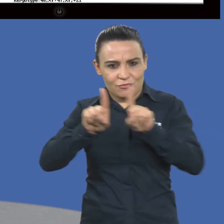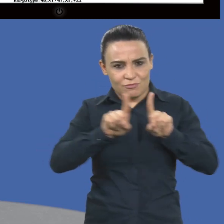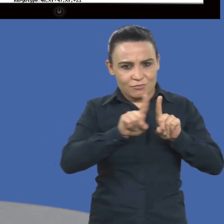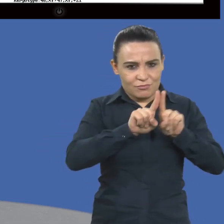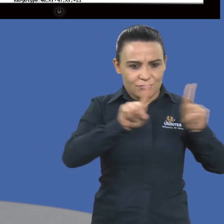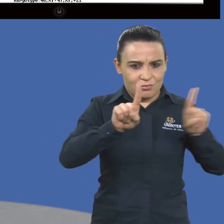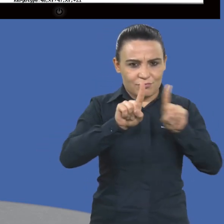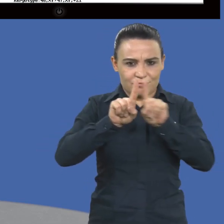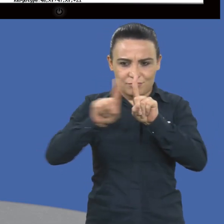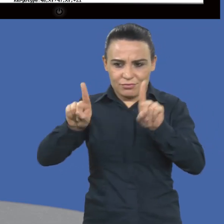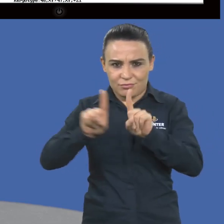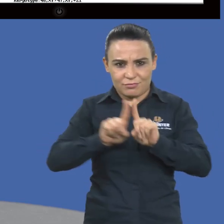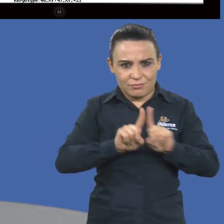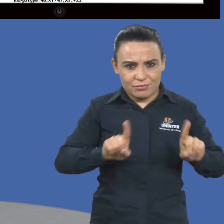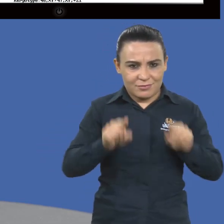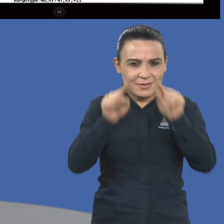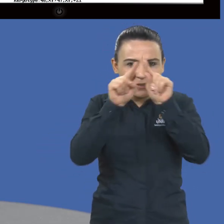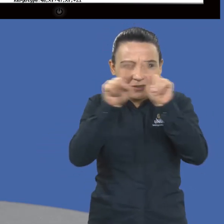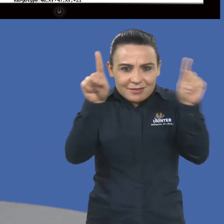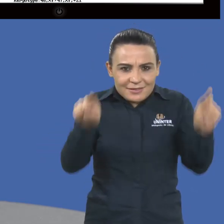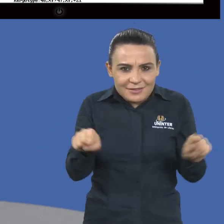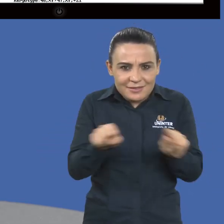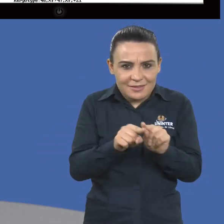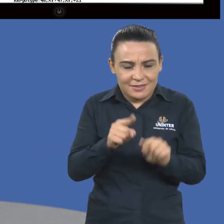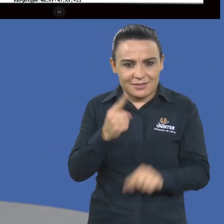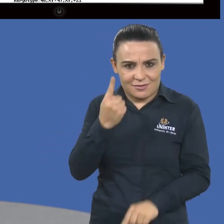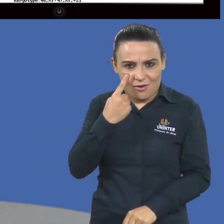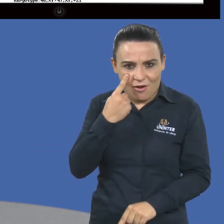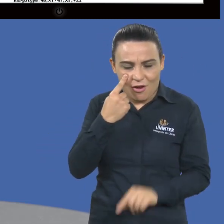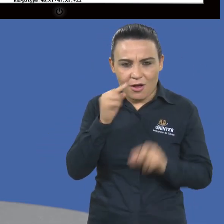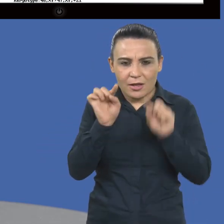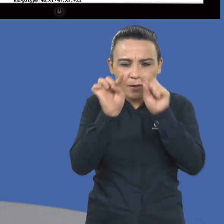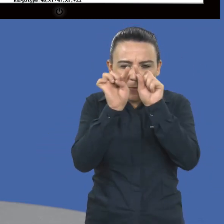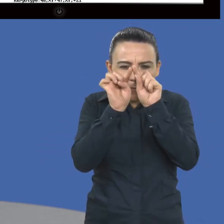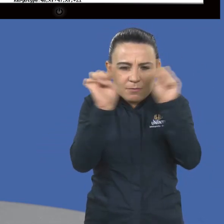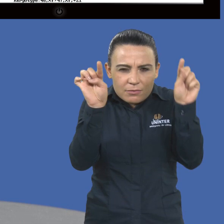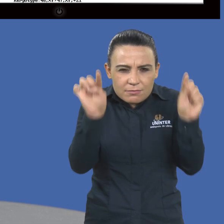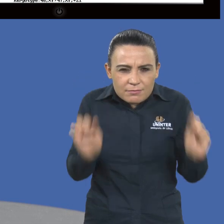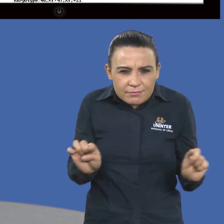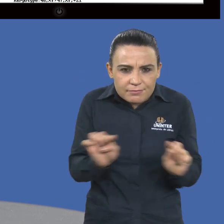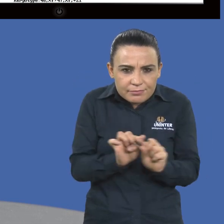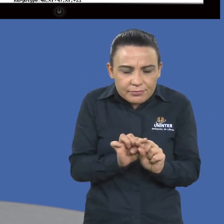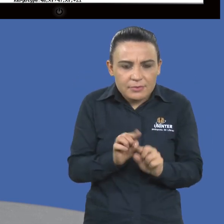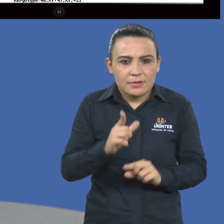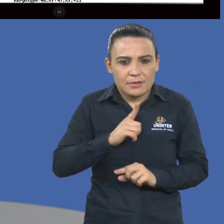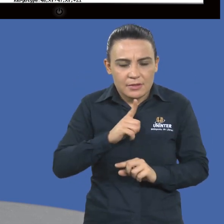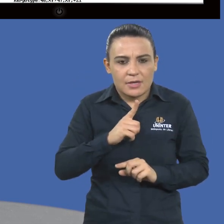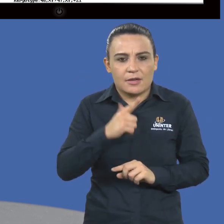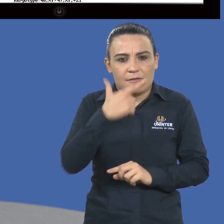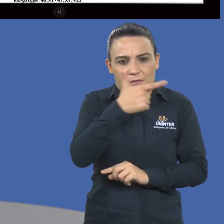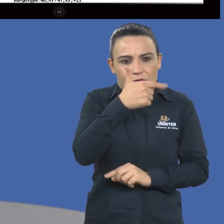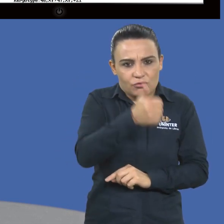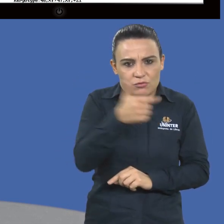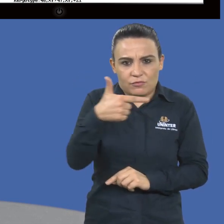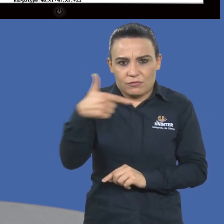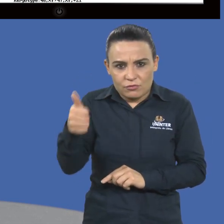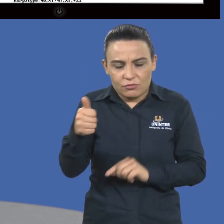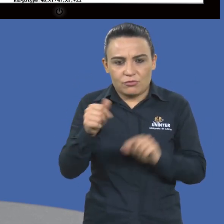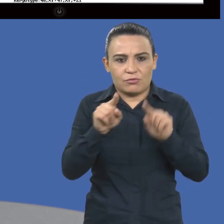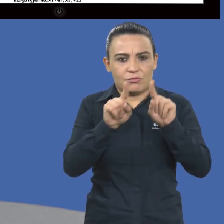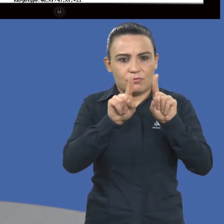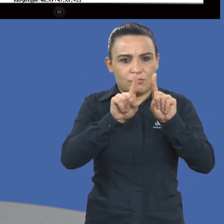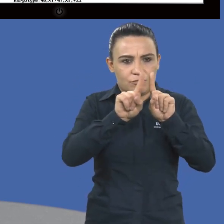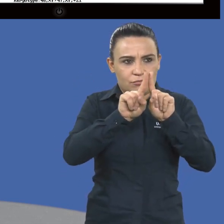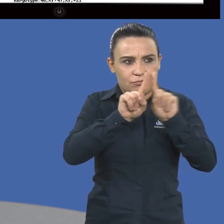você está vendo um cariótipo e que no quadradinho lá que eu assinalei, temos 2